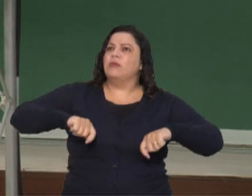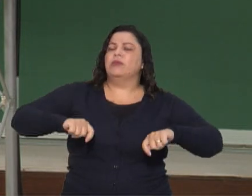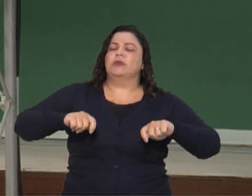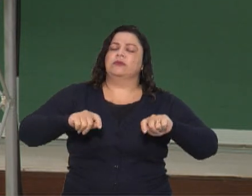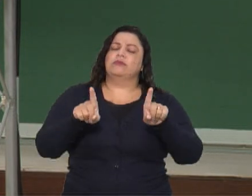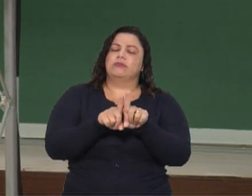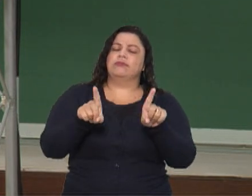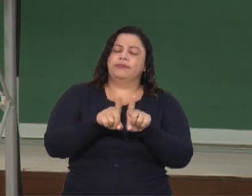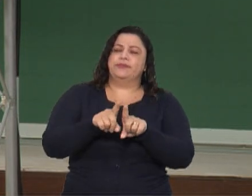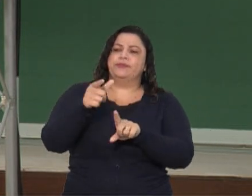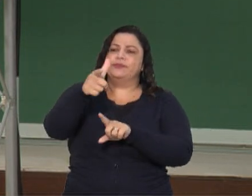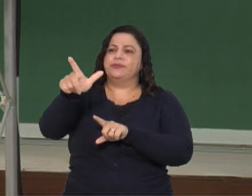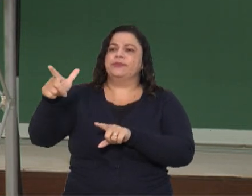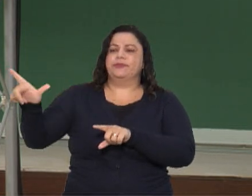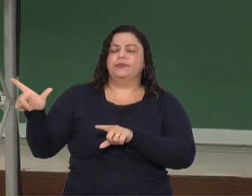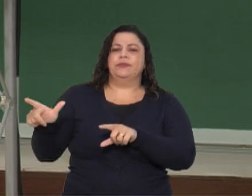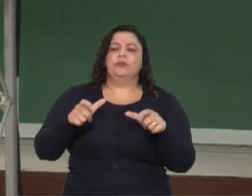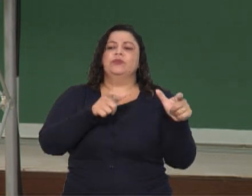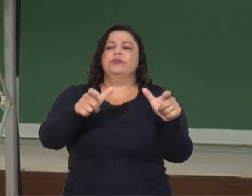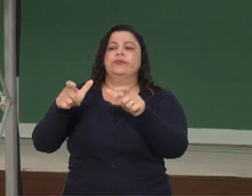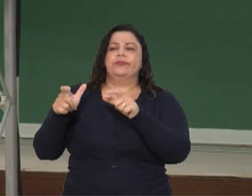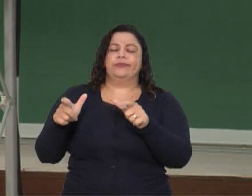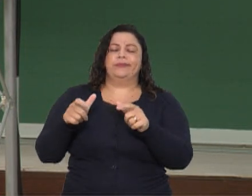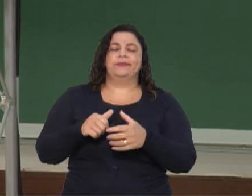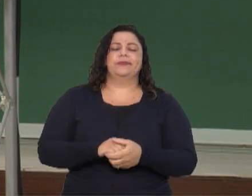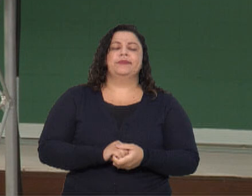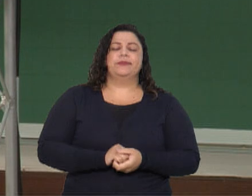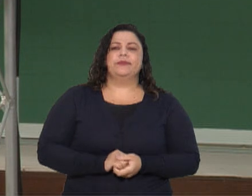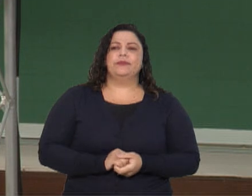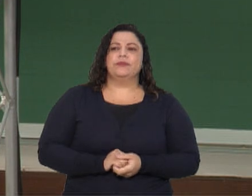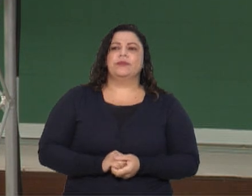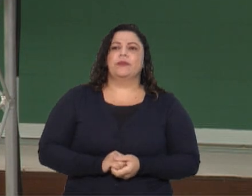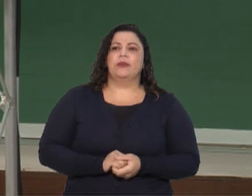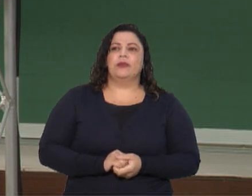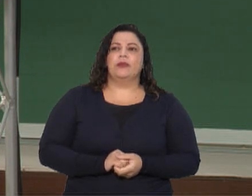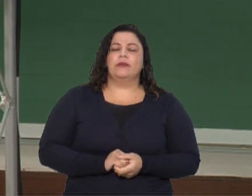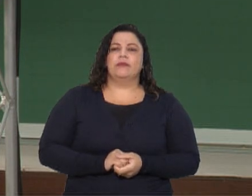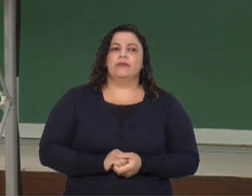locais, mesmo que não se entenda esse idioma.